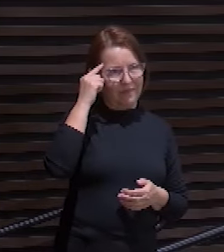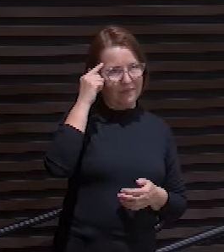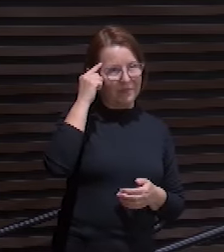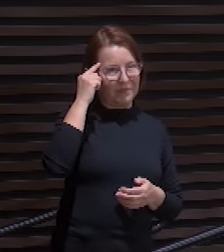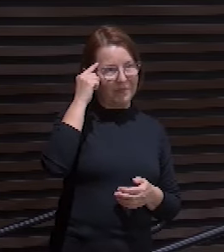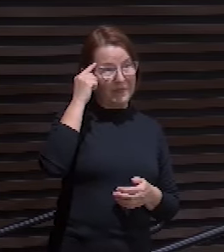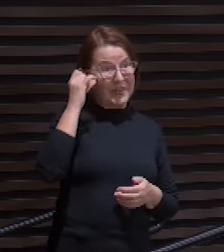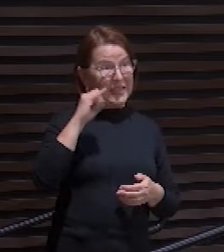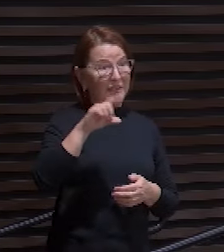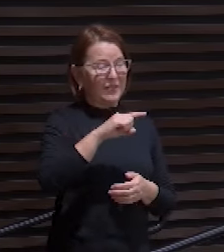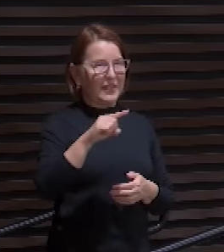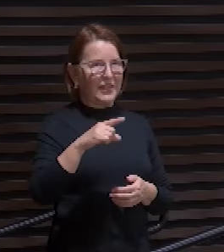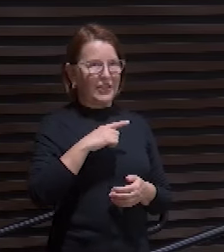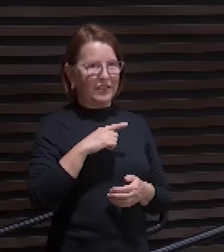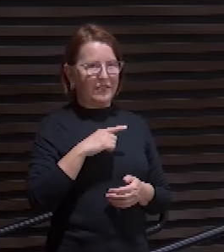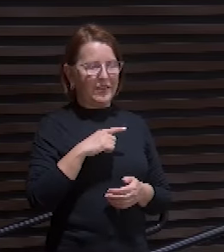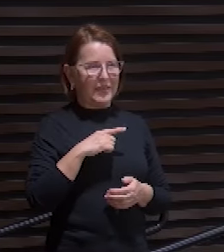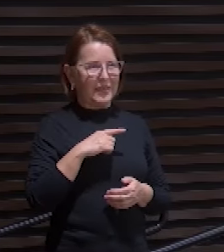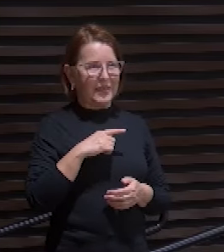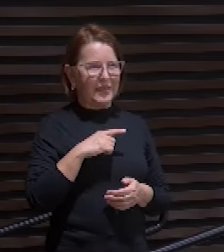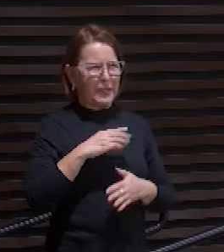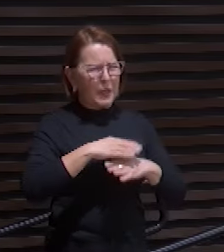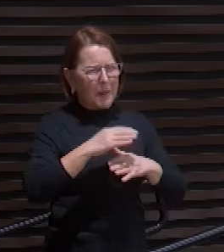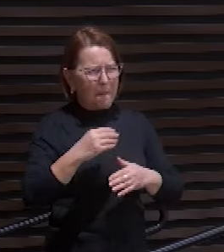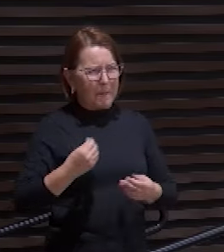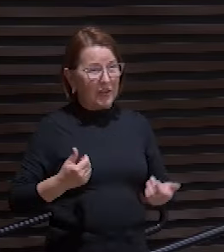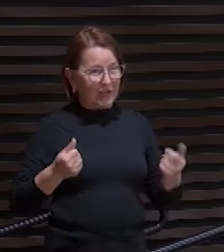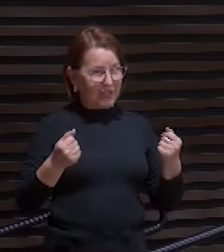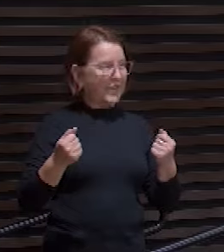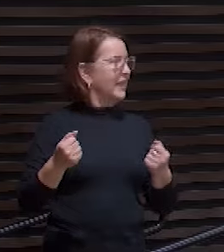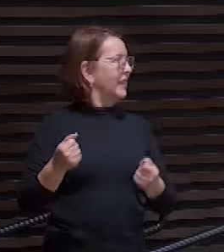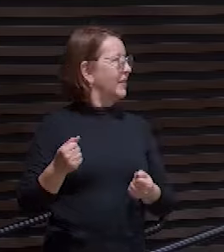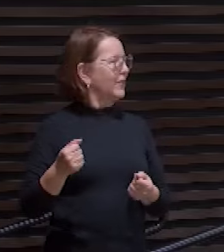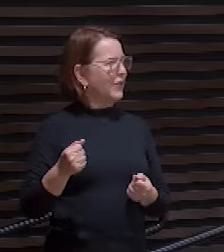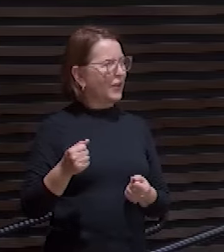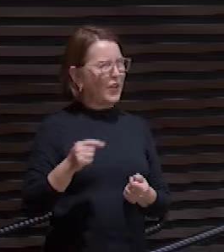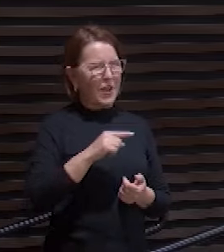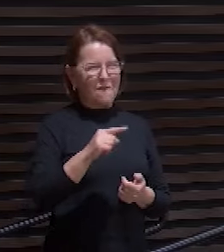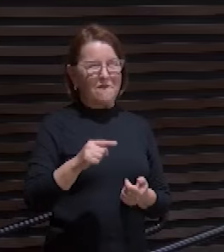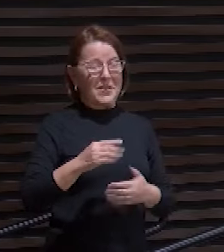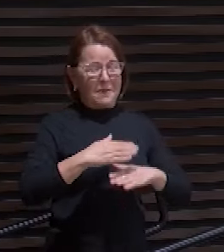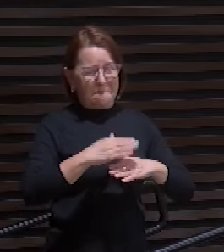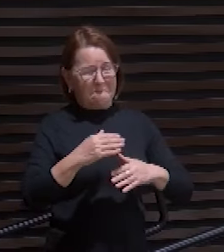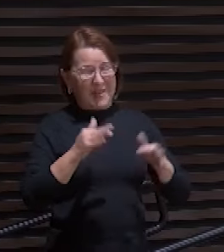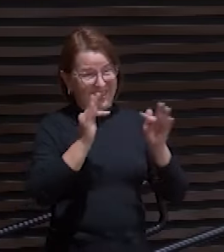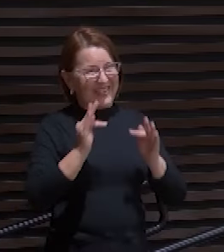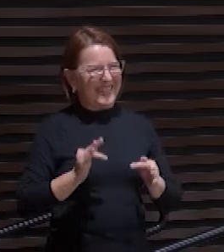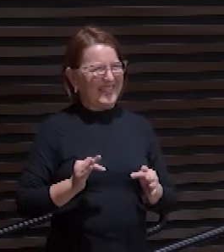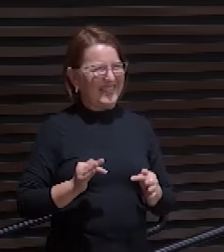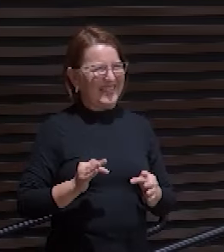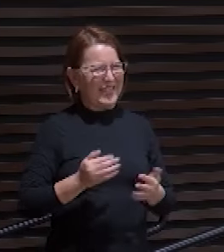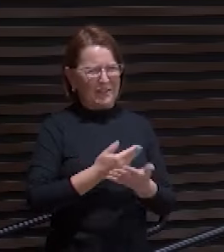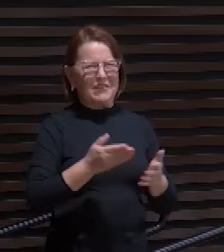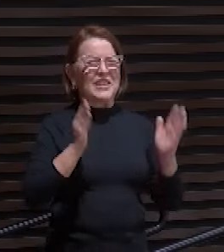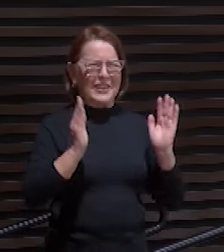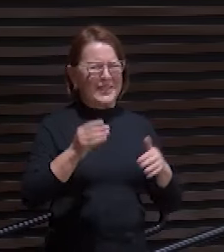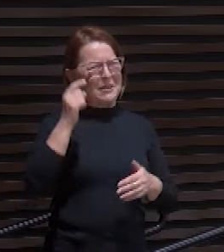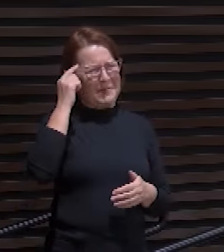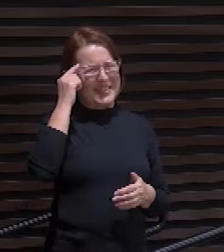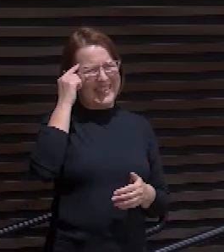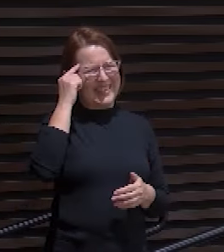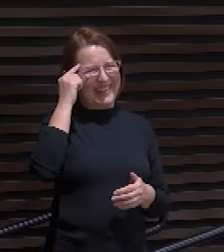se você tivesse um pouquinho mais de dinheiro, você seria uma pessoa mais feliz? Já passou ou não?